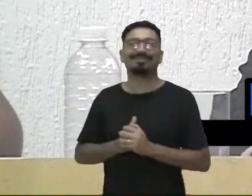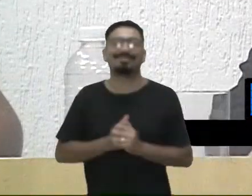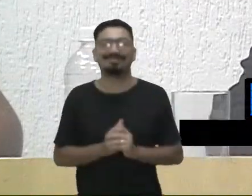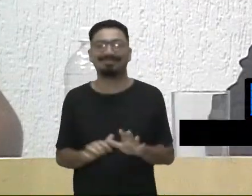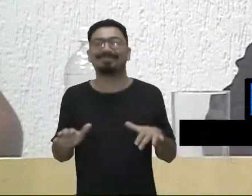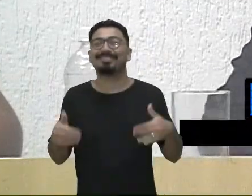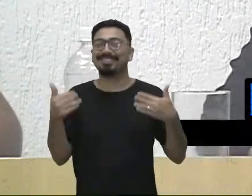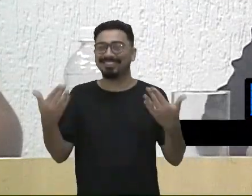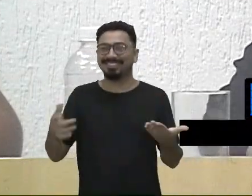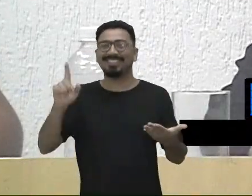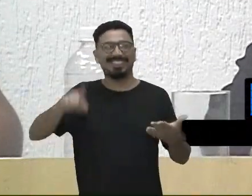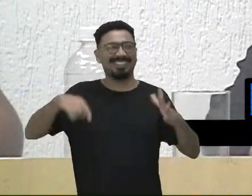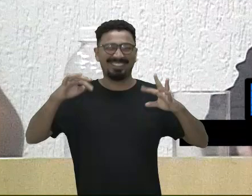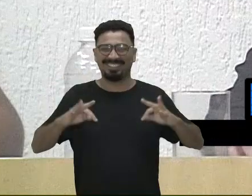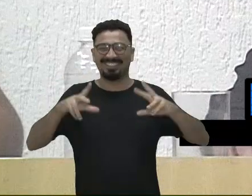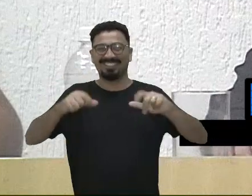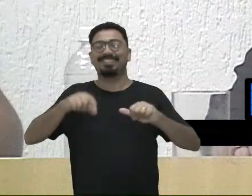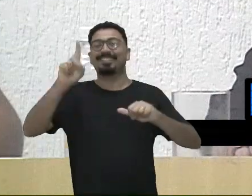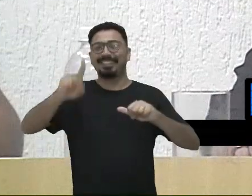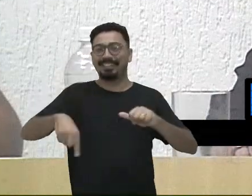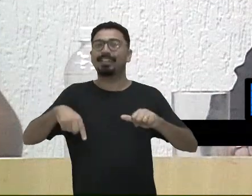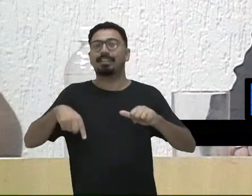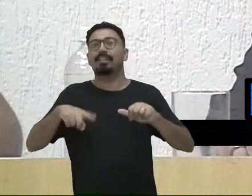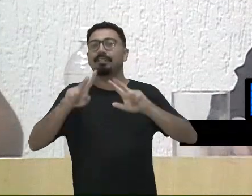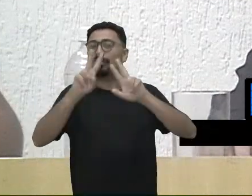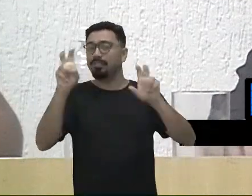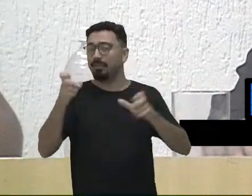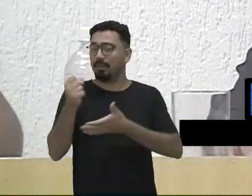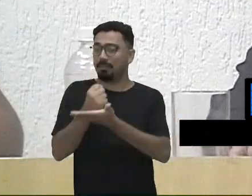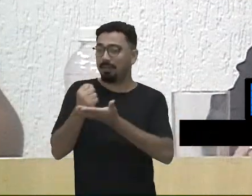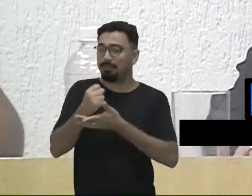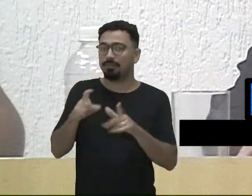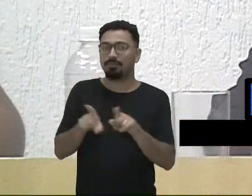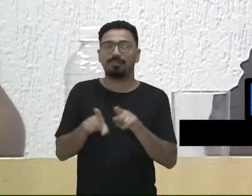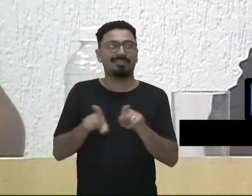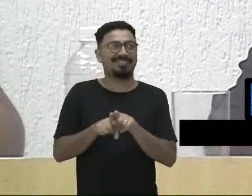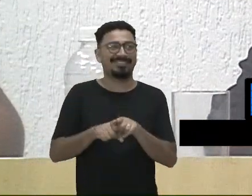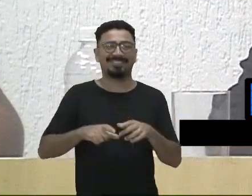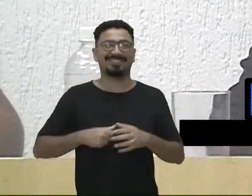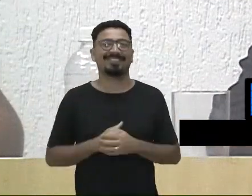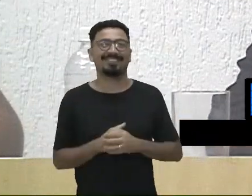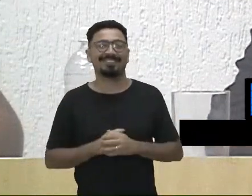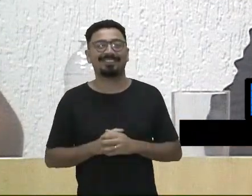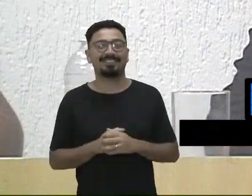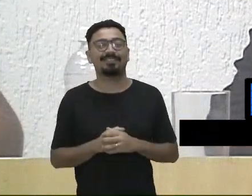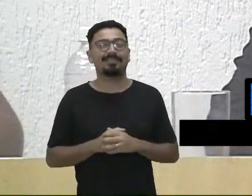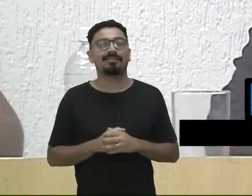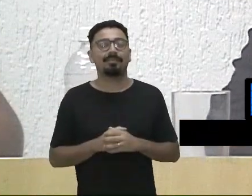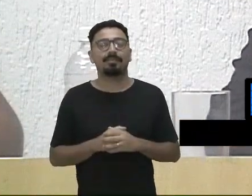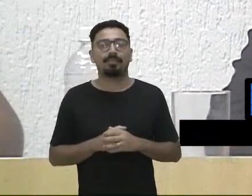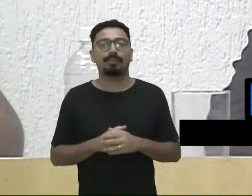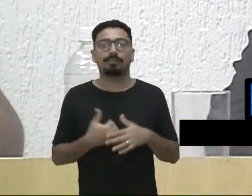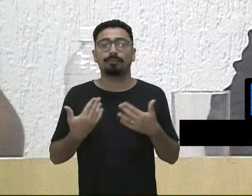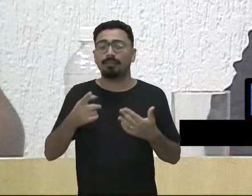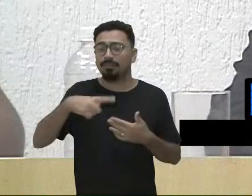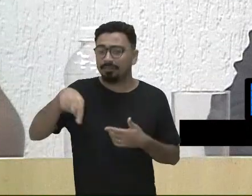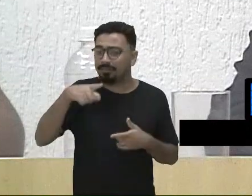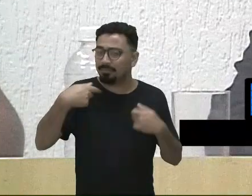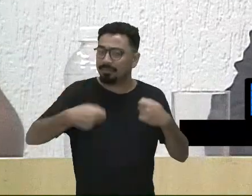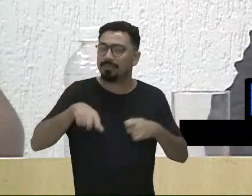e dentro de toda essa sistemática básica que vem olhar para a gente e se preocupar. O que você